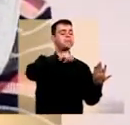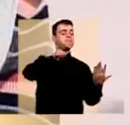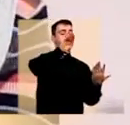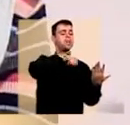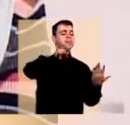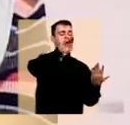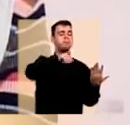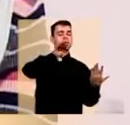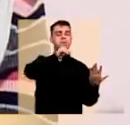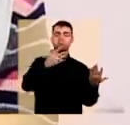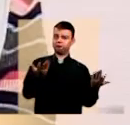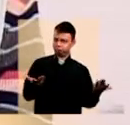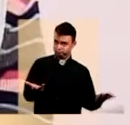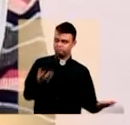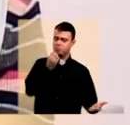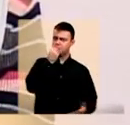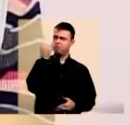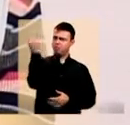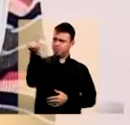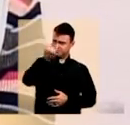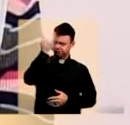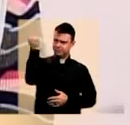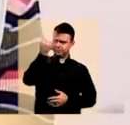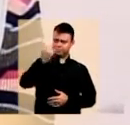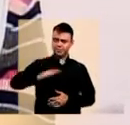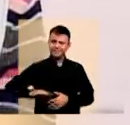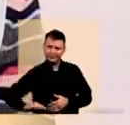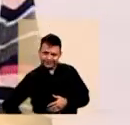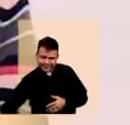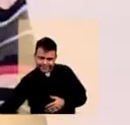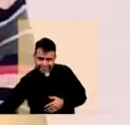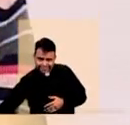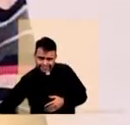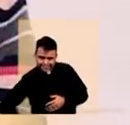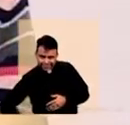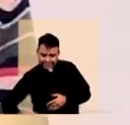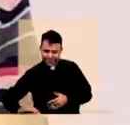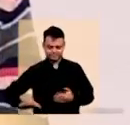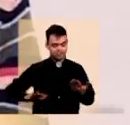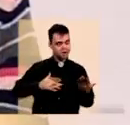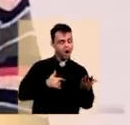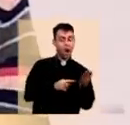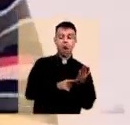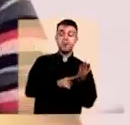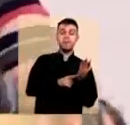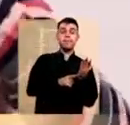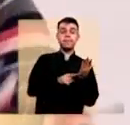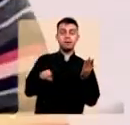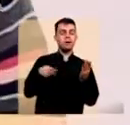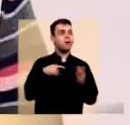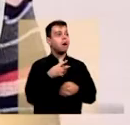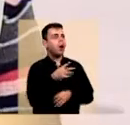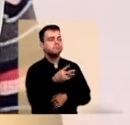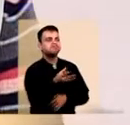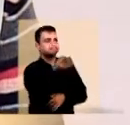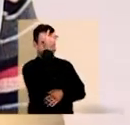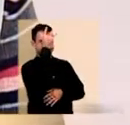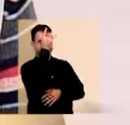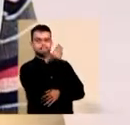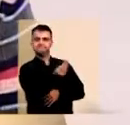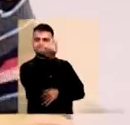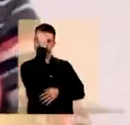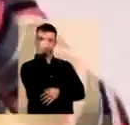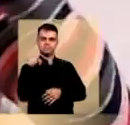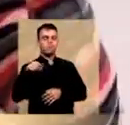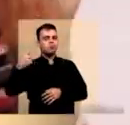isso que é importante. Porque, às vezes, a criança é pequenininha, mas quando você lê em voz alta, a criança grava.